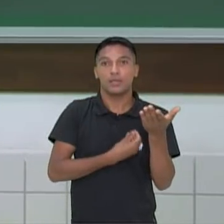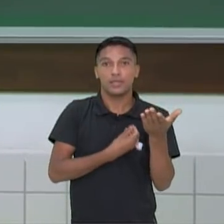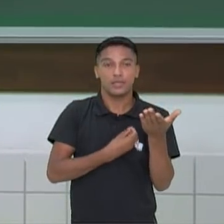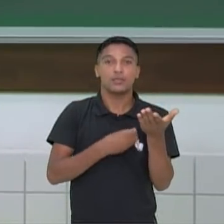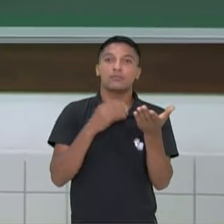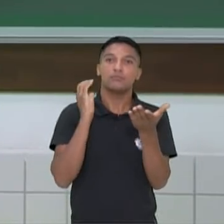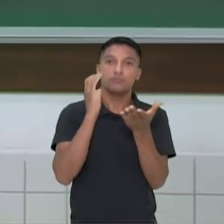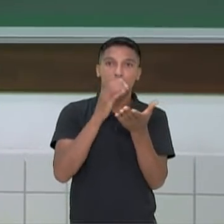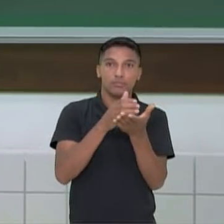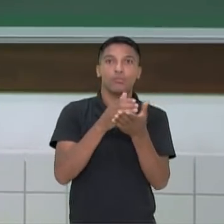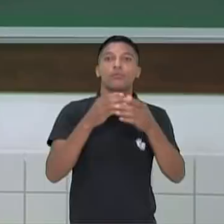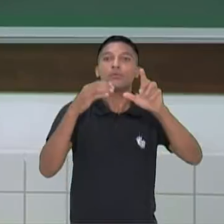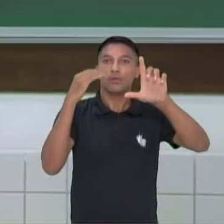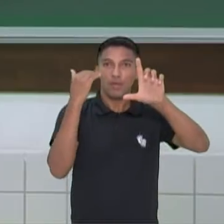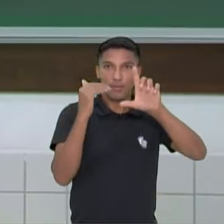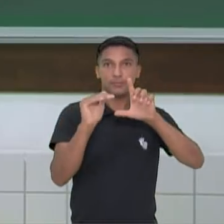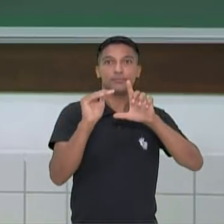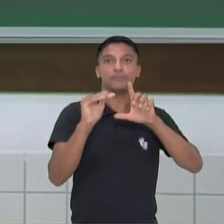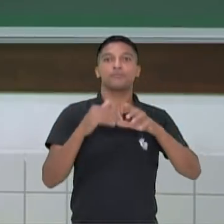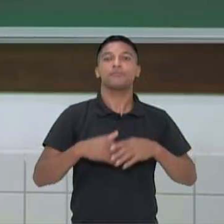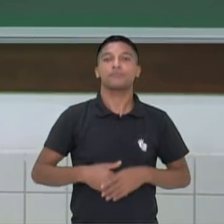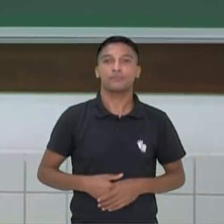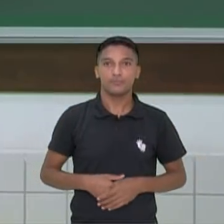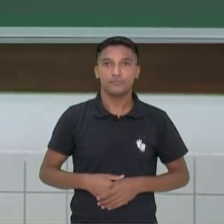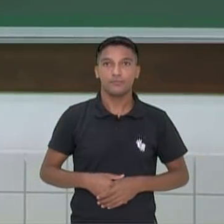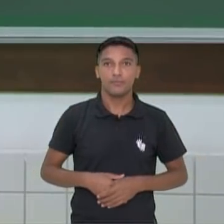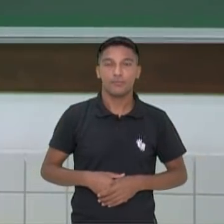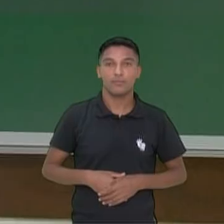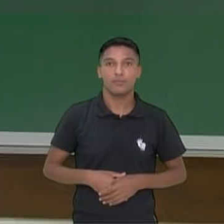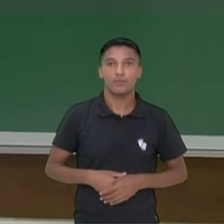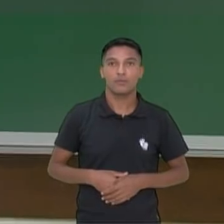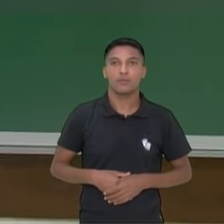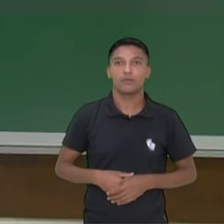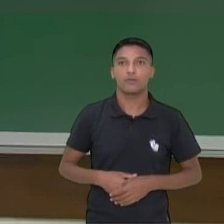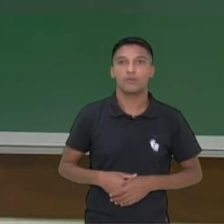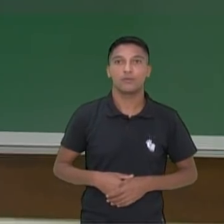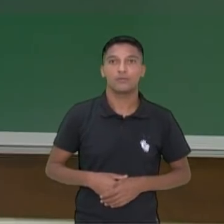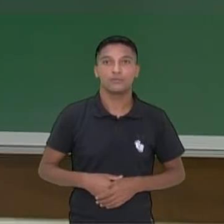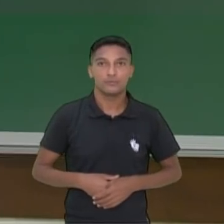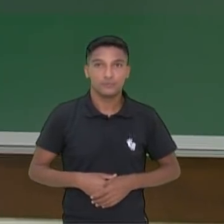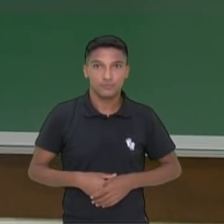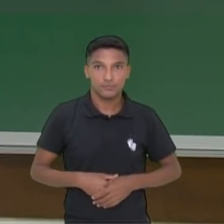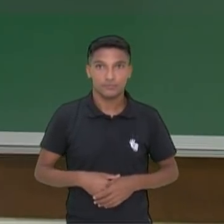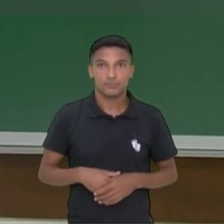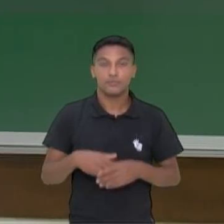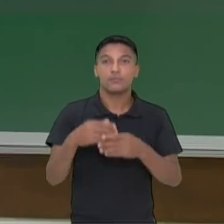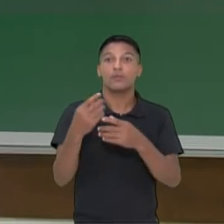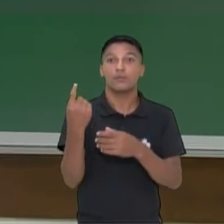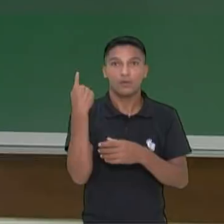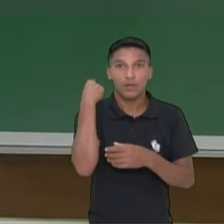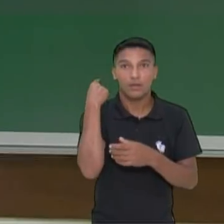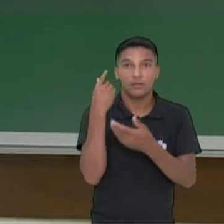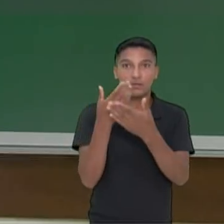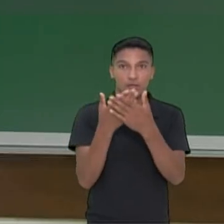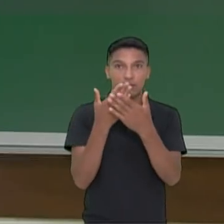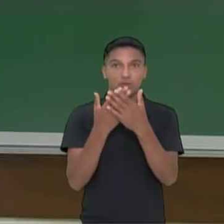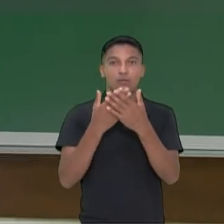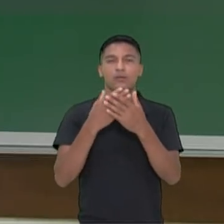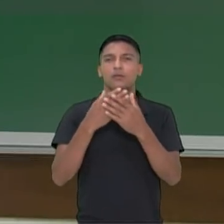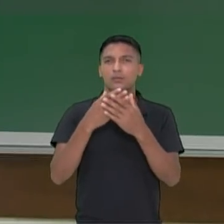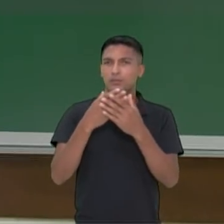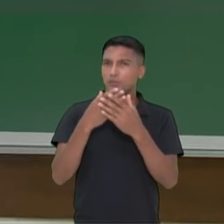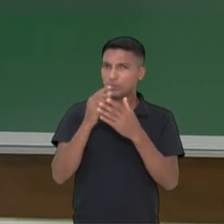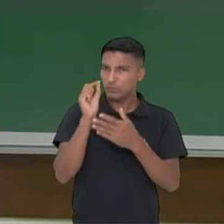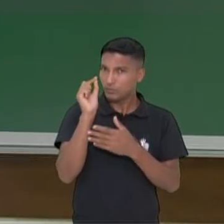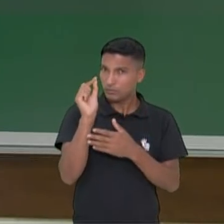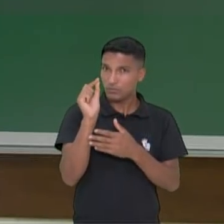na nossa aula, ok? Vamos para ela então? Lembrando um pouquinho, na última aula a gente viu